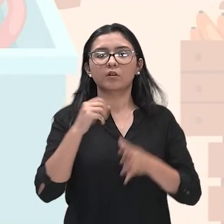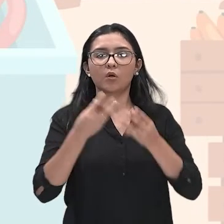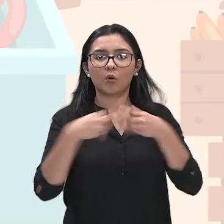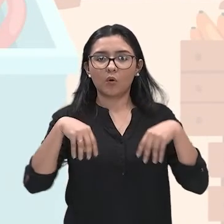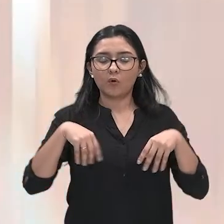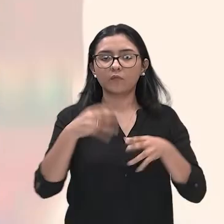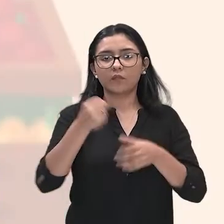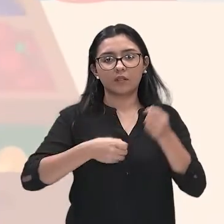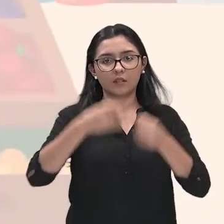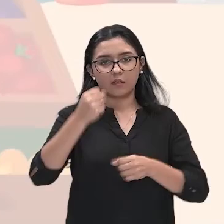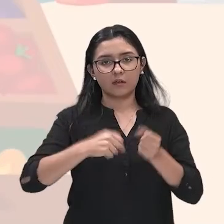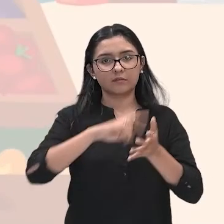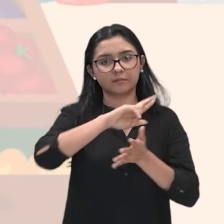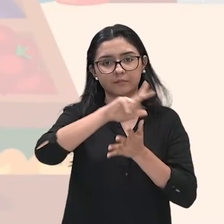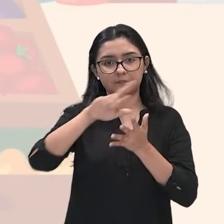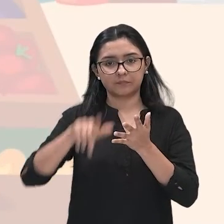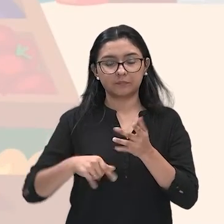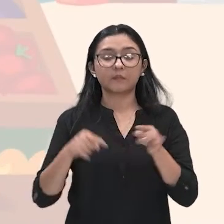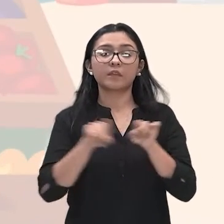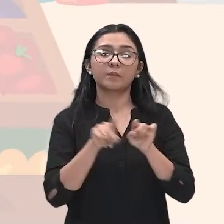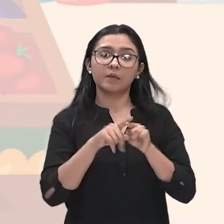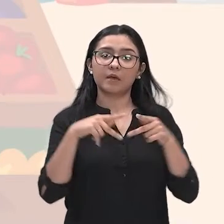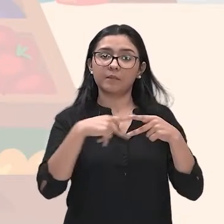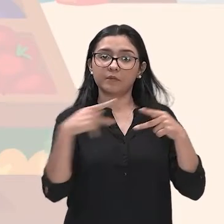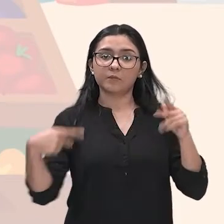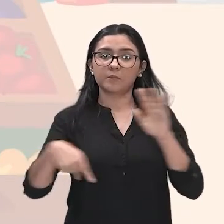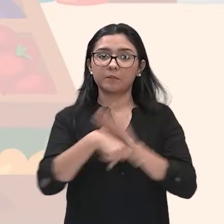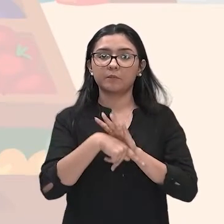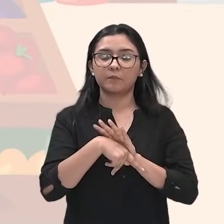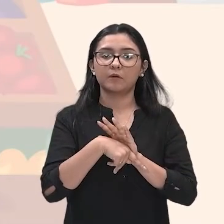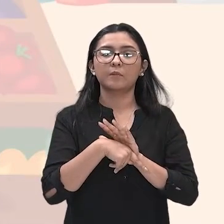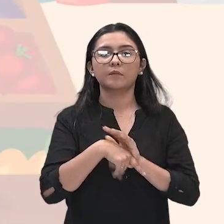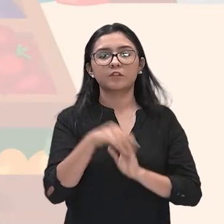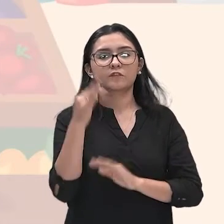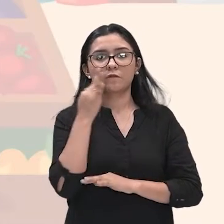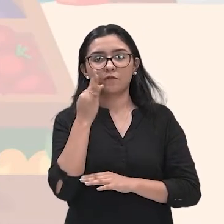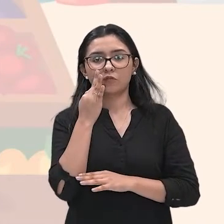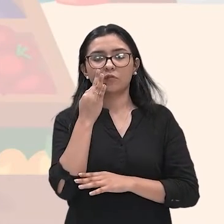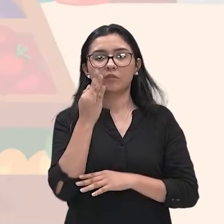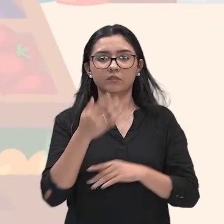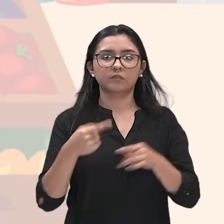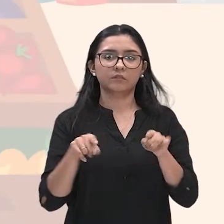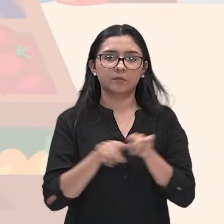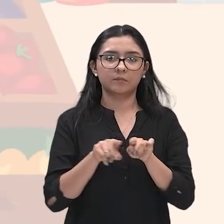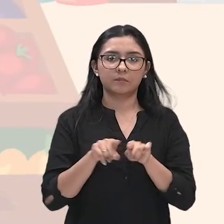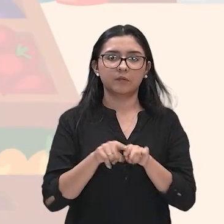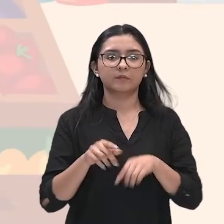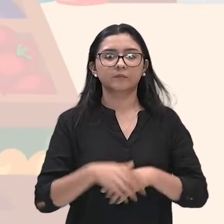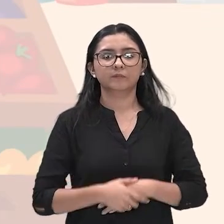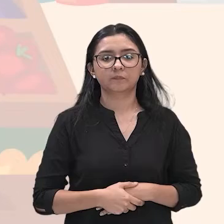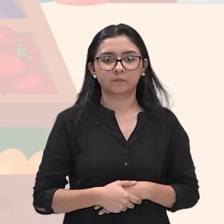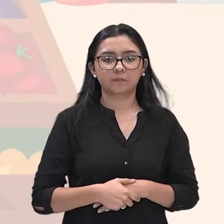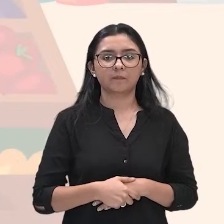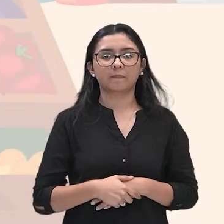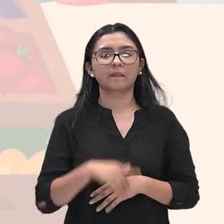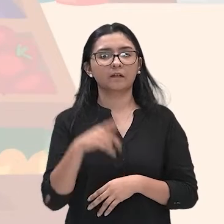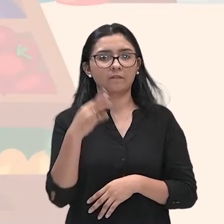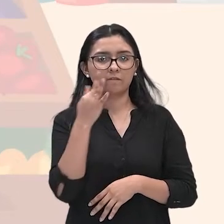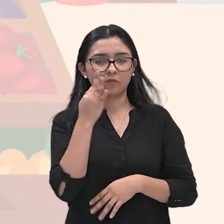seus derivados. E nós temos a proteína vegetal, que nós encontramos nas verduras,